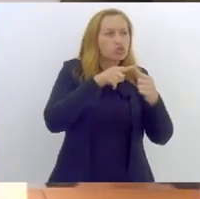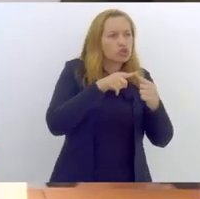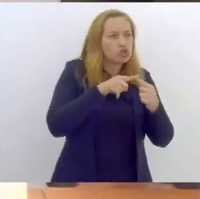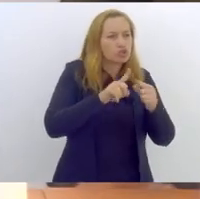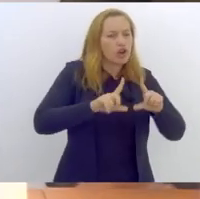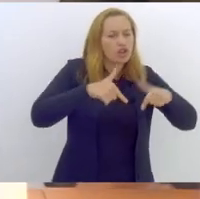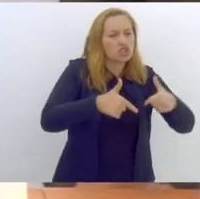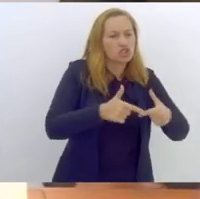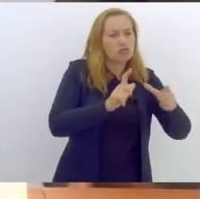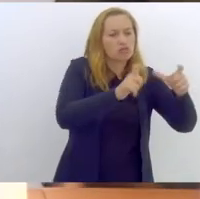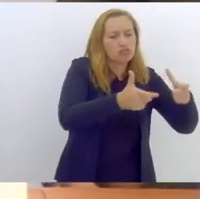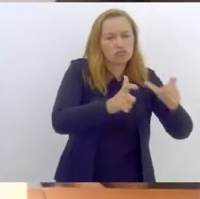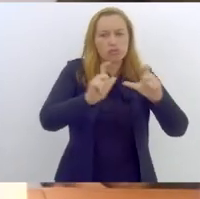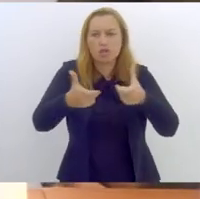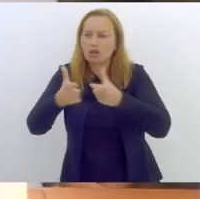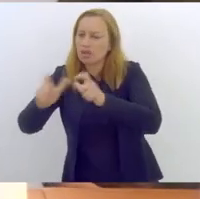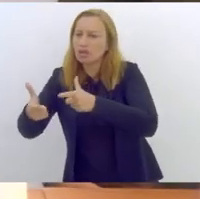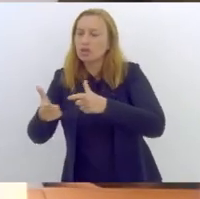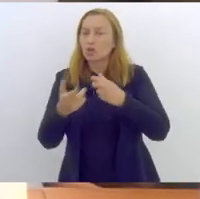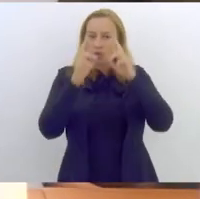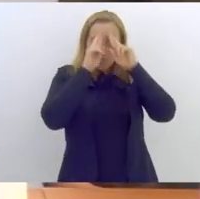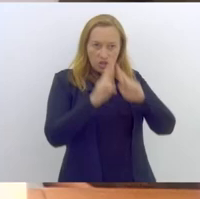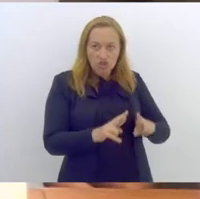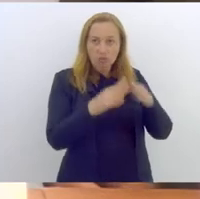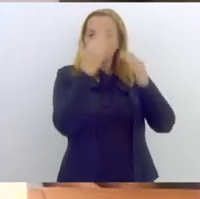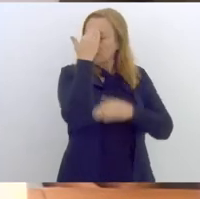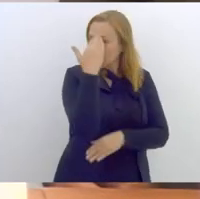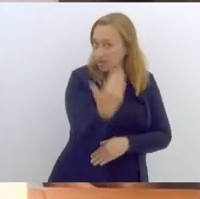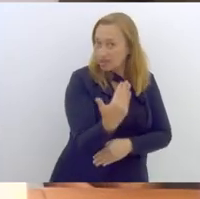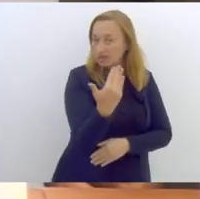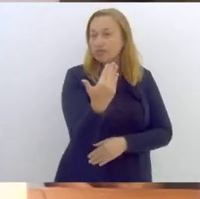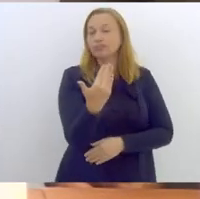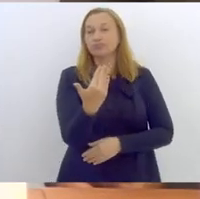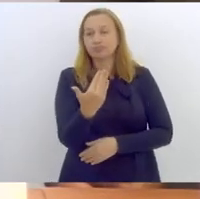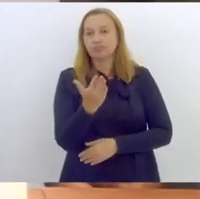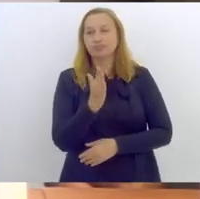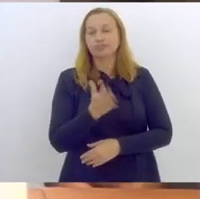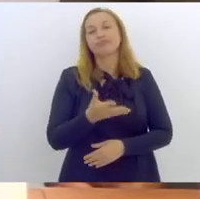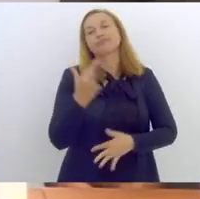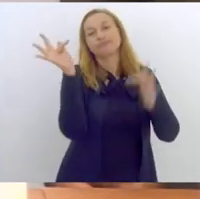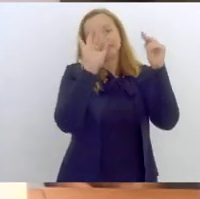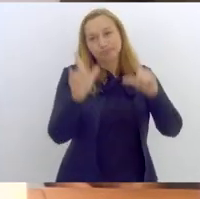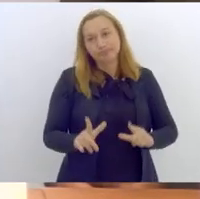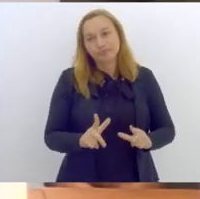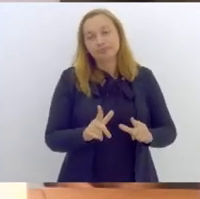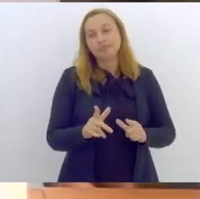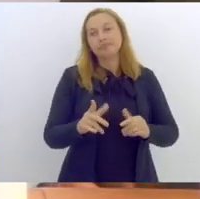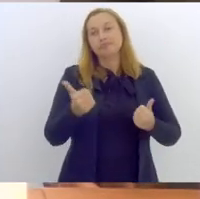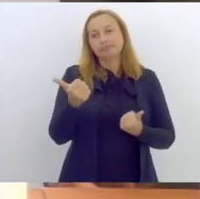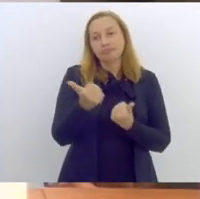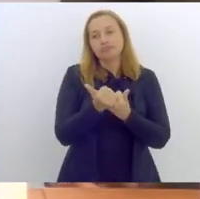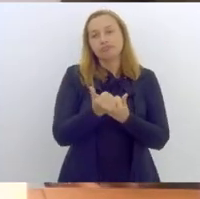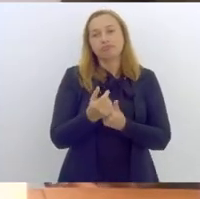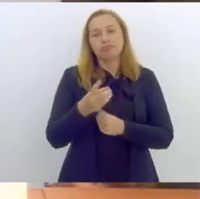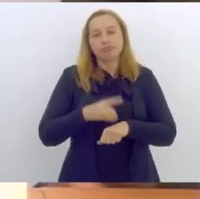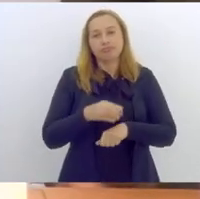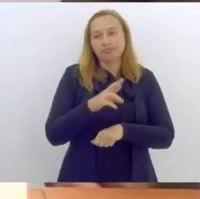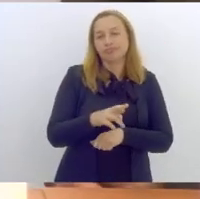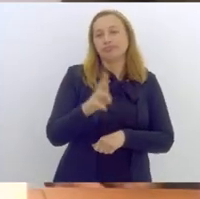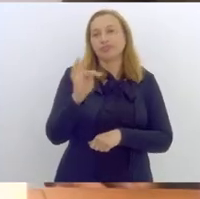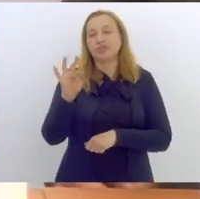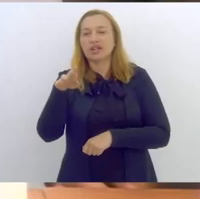porque senão é com todo respeito E agradecendo né Eu já tive a felicidade de contar com a Dra Renata em outras